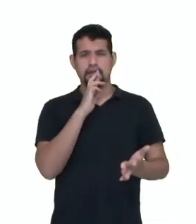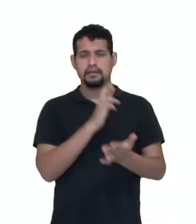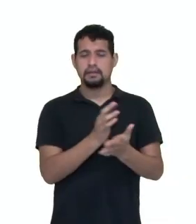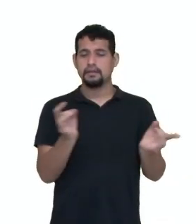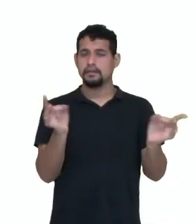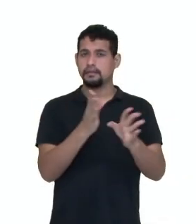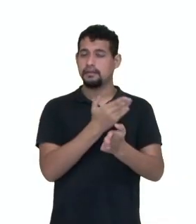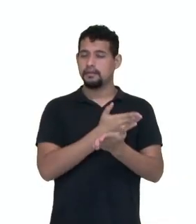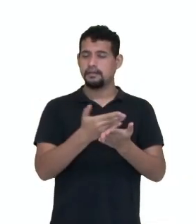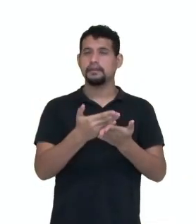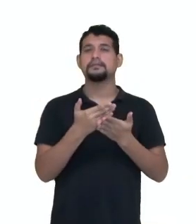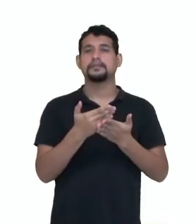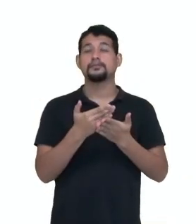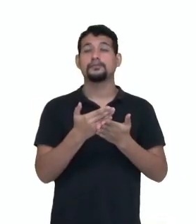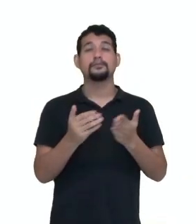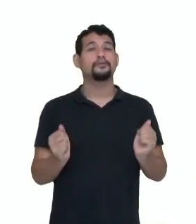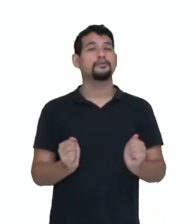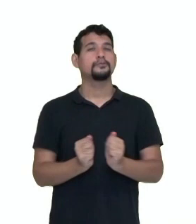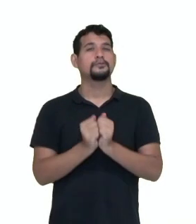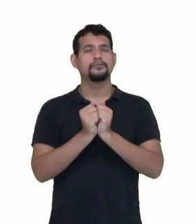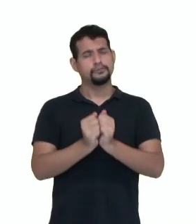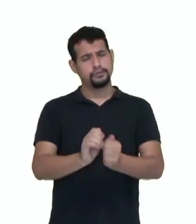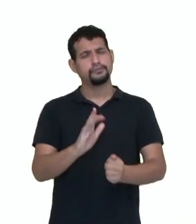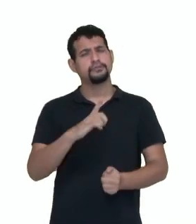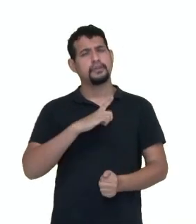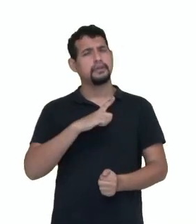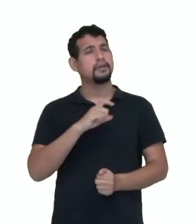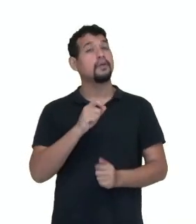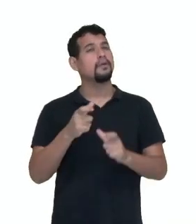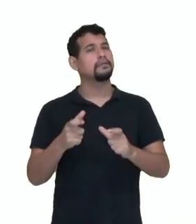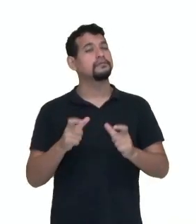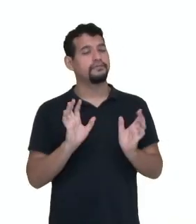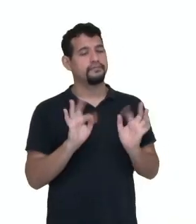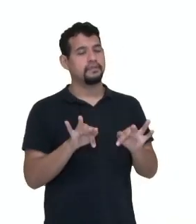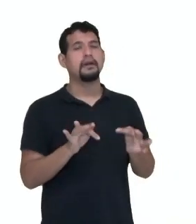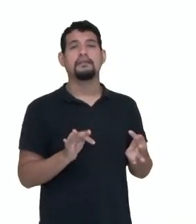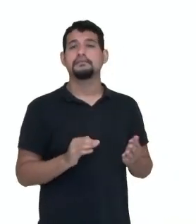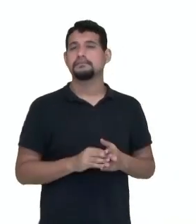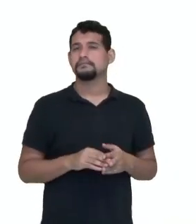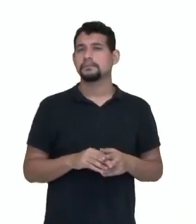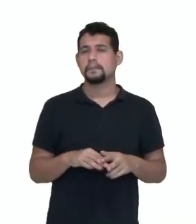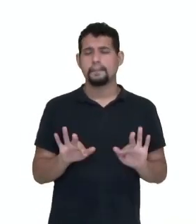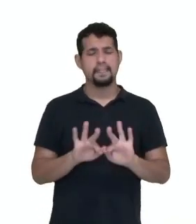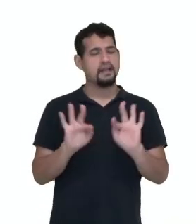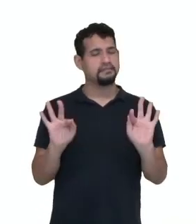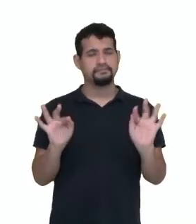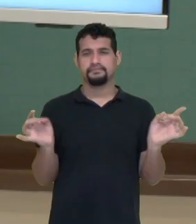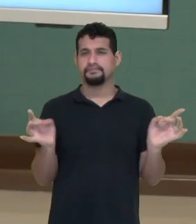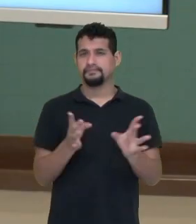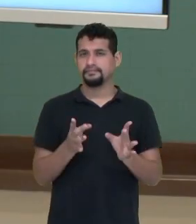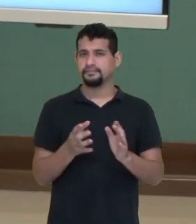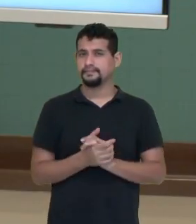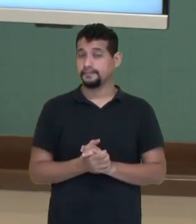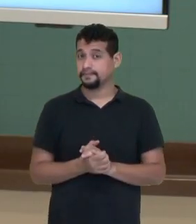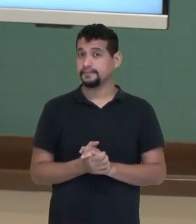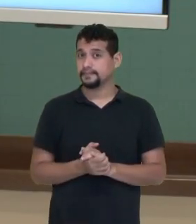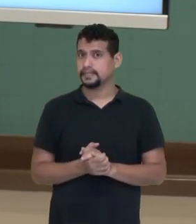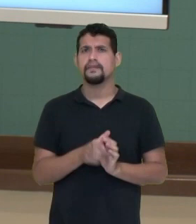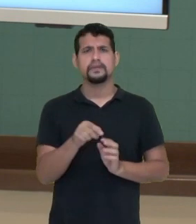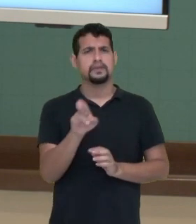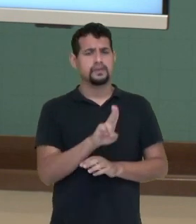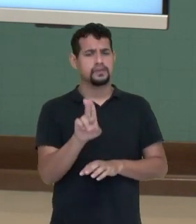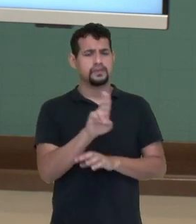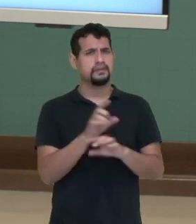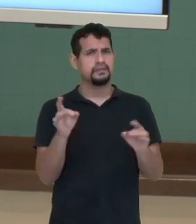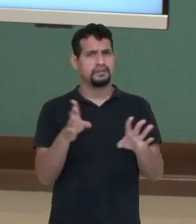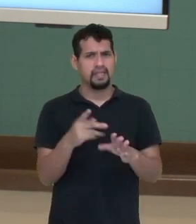resultado inicial com o que eu tenho no final. Simplificado, ok? Se você colocou isso aqui,